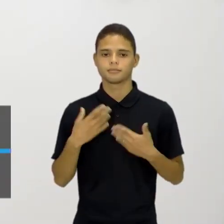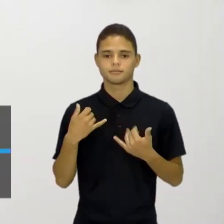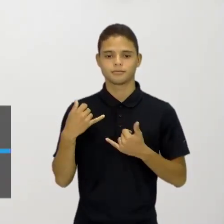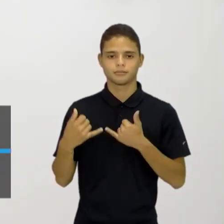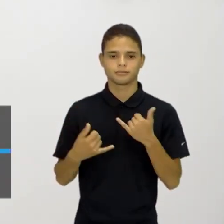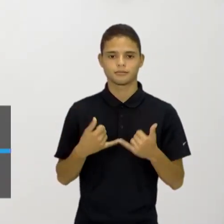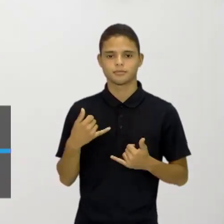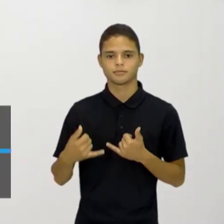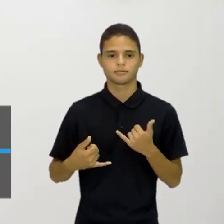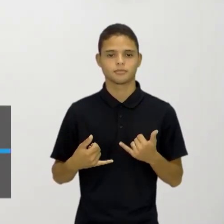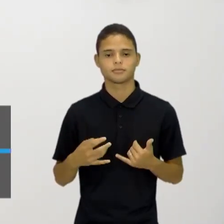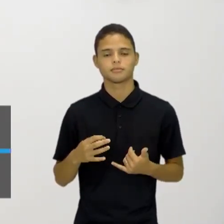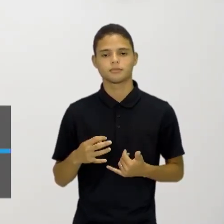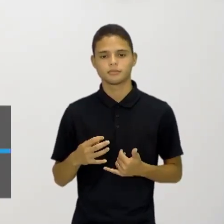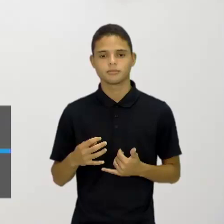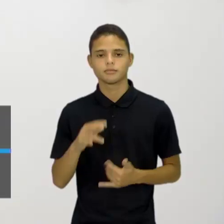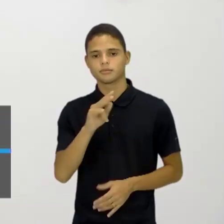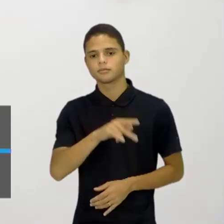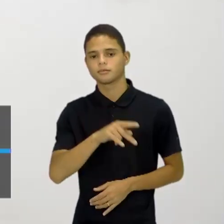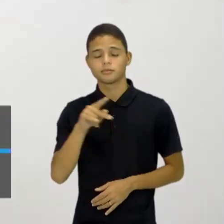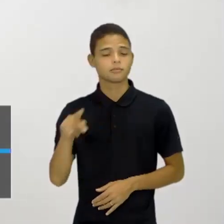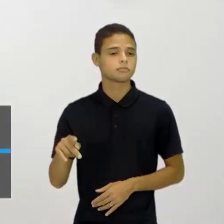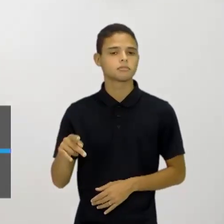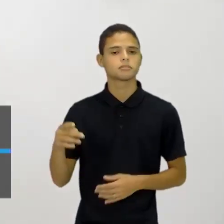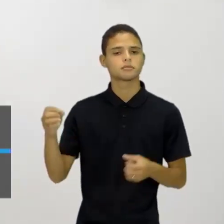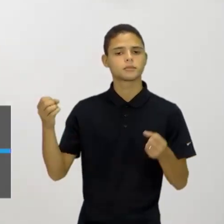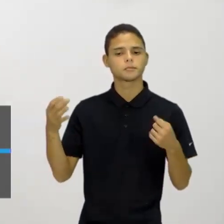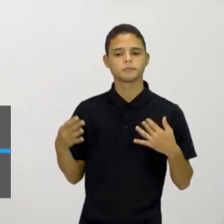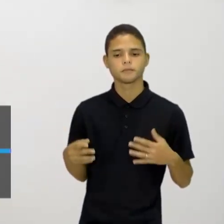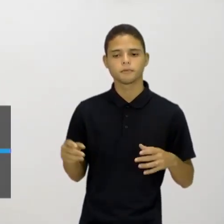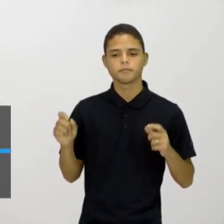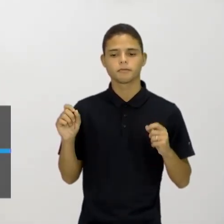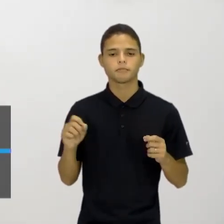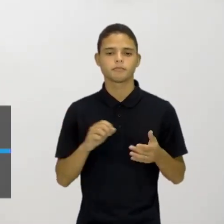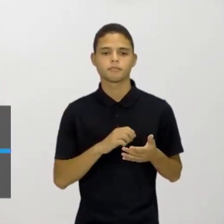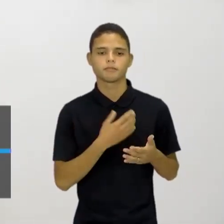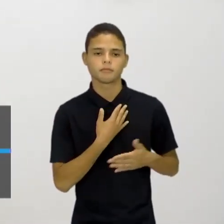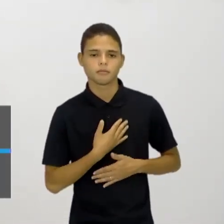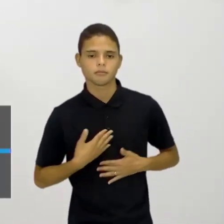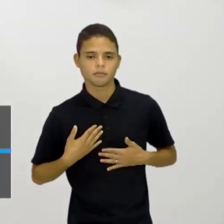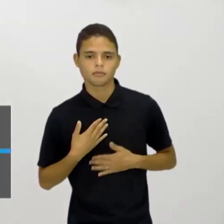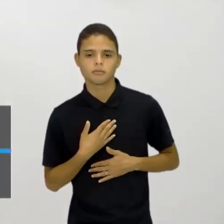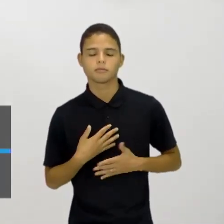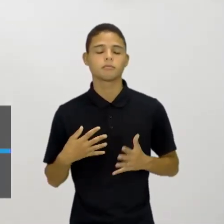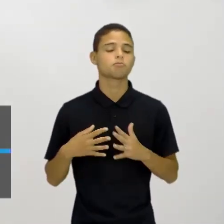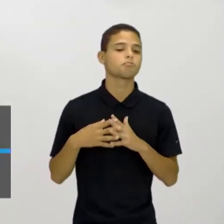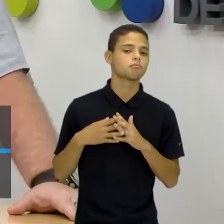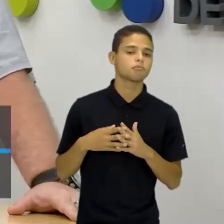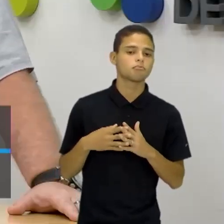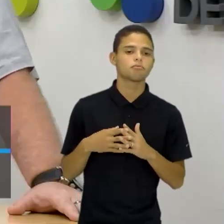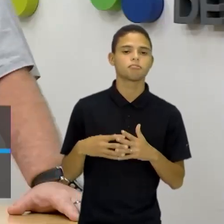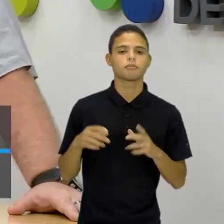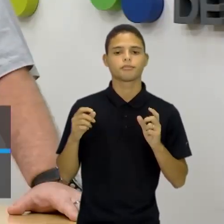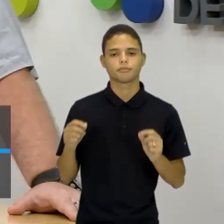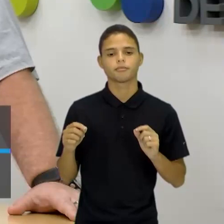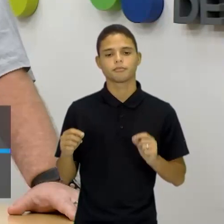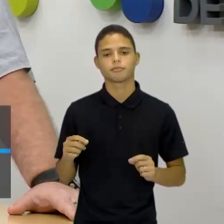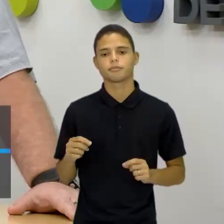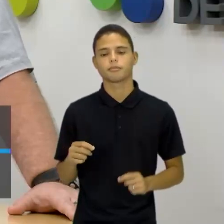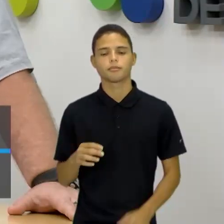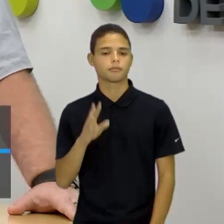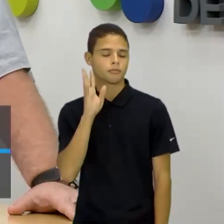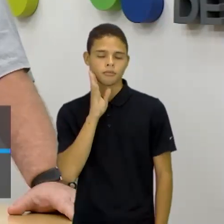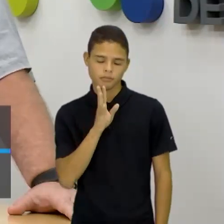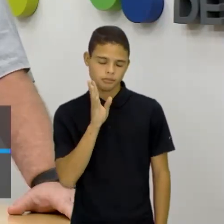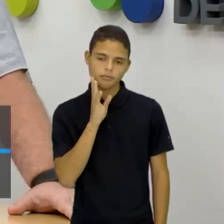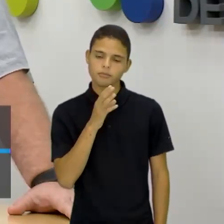viu gente que os professores estão falando aí da aula tão gostando tá confuso tá bacana outra coisa tranquila